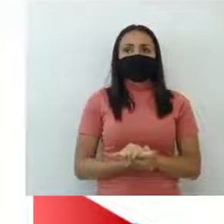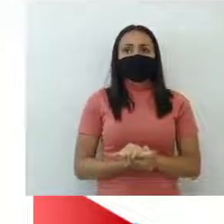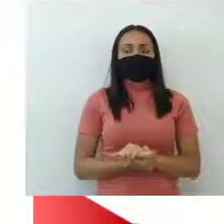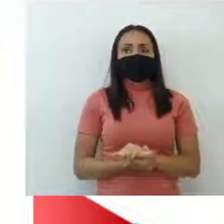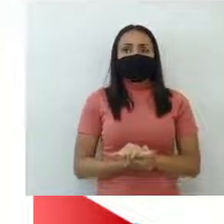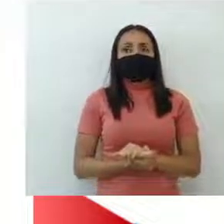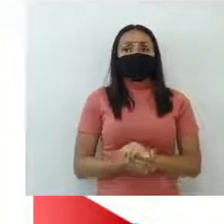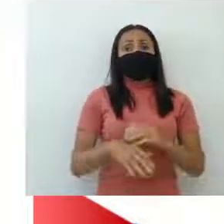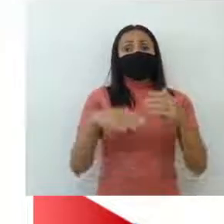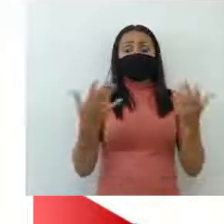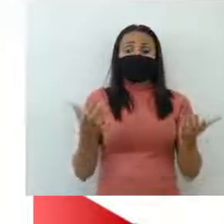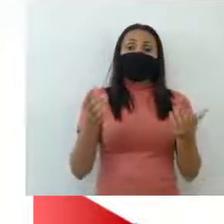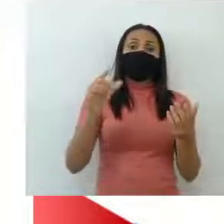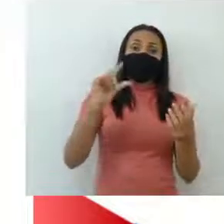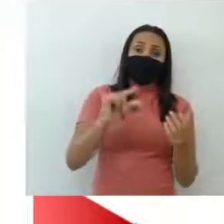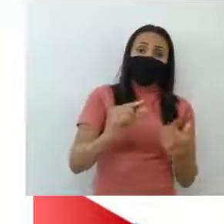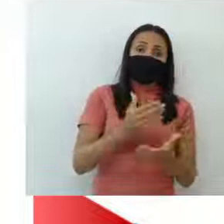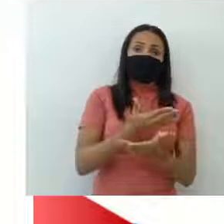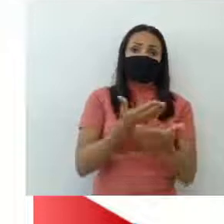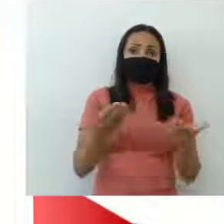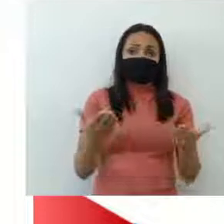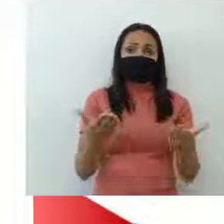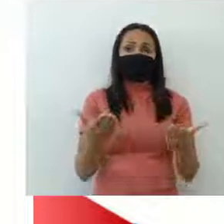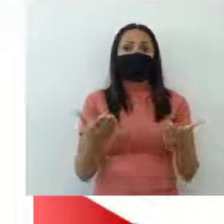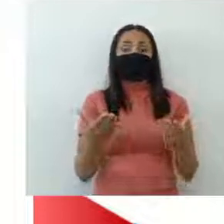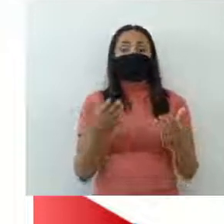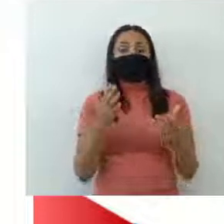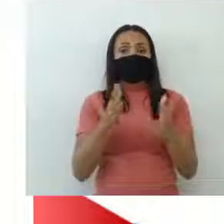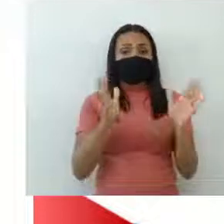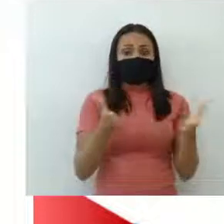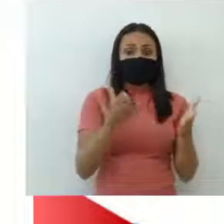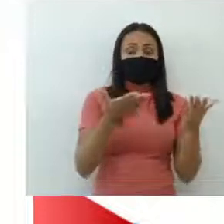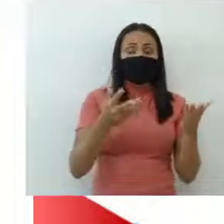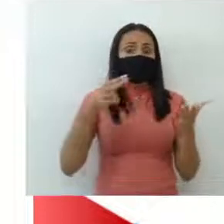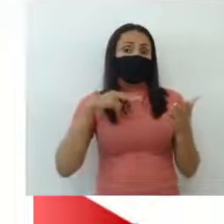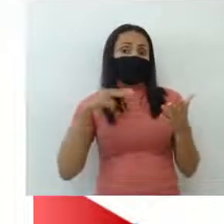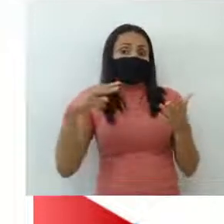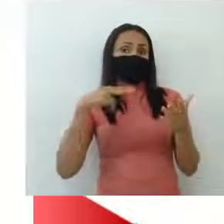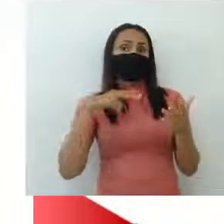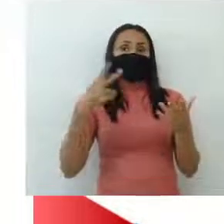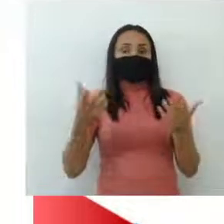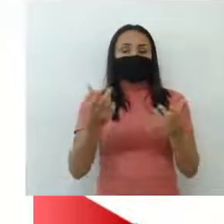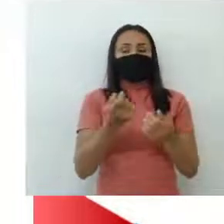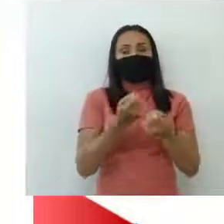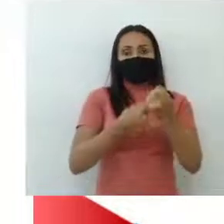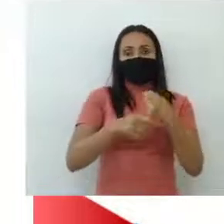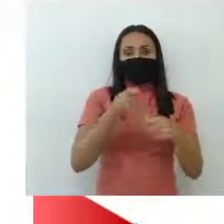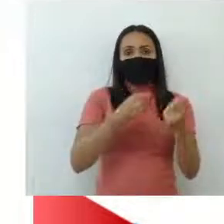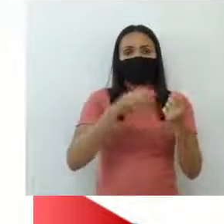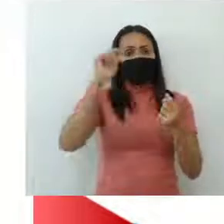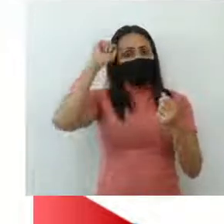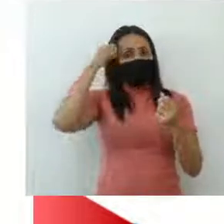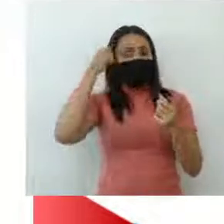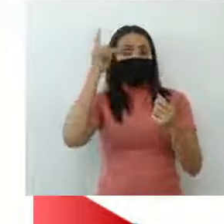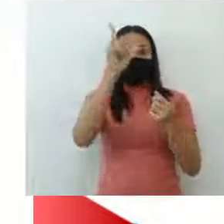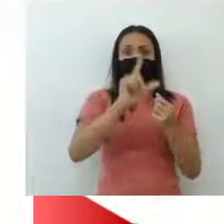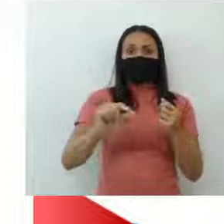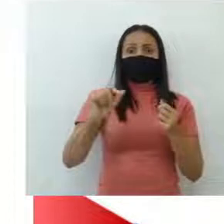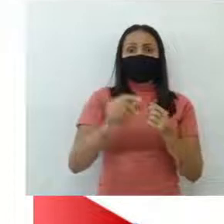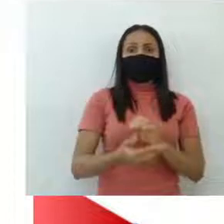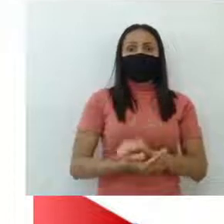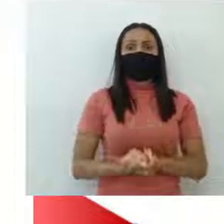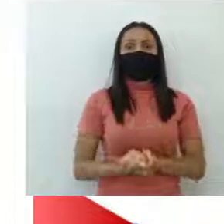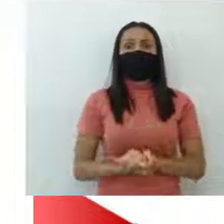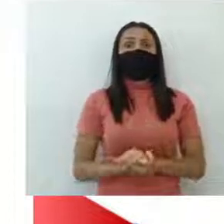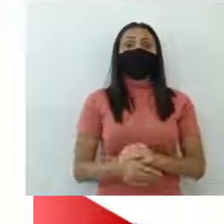África. Pouco, né, foram simplesmente iniciativas de colonizar a África. Já que saciava